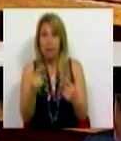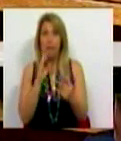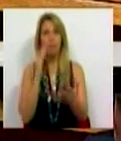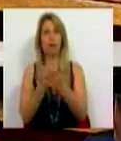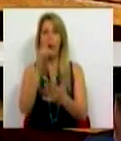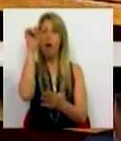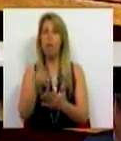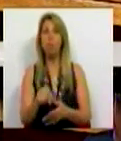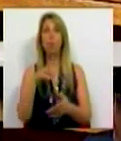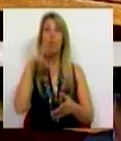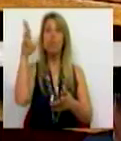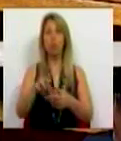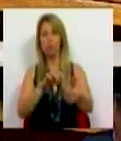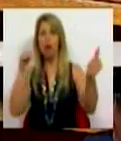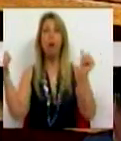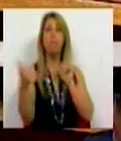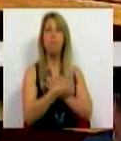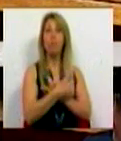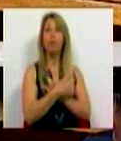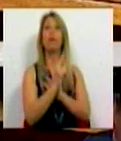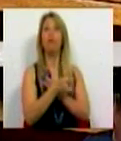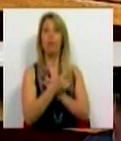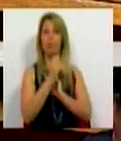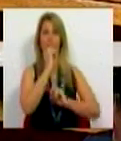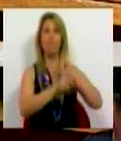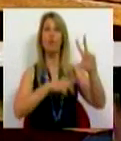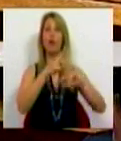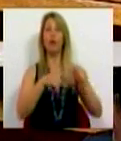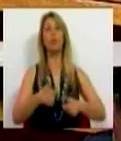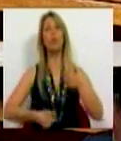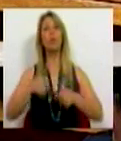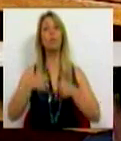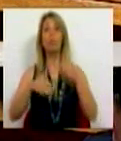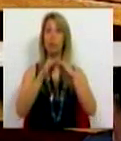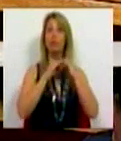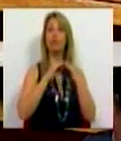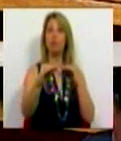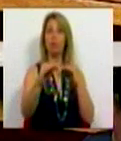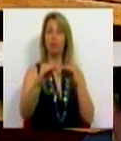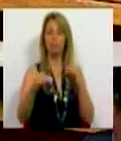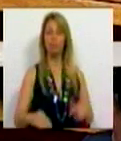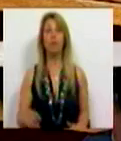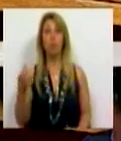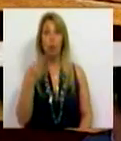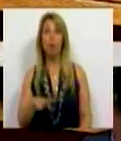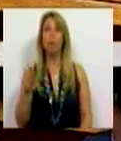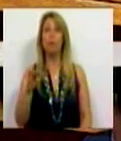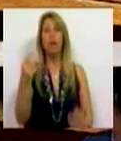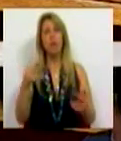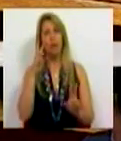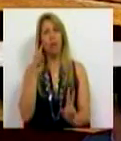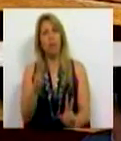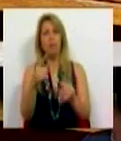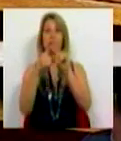Portugal, tornando-o num país moderno, competitivo e sustentável. O PS tem uma visão